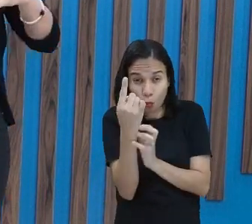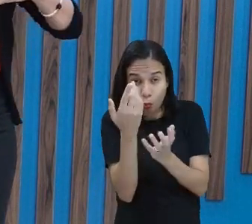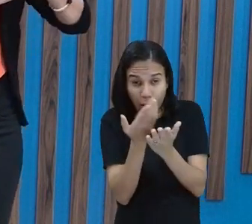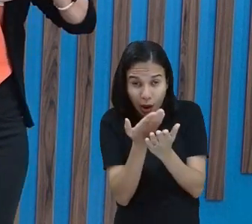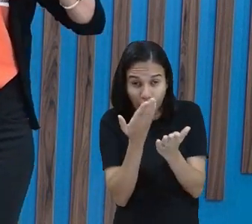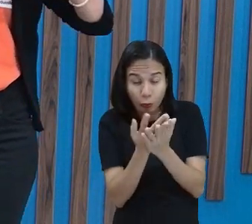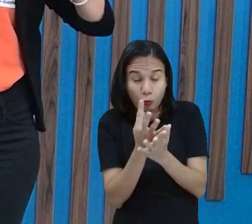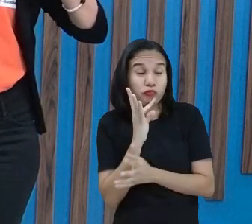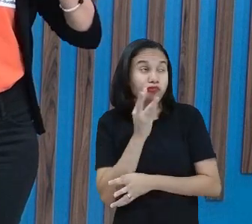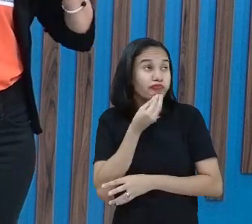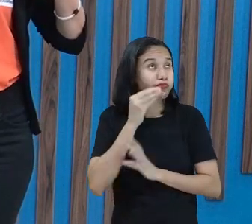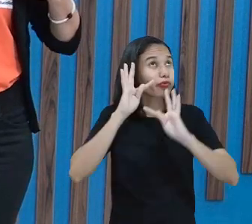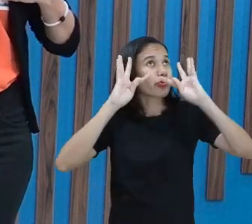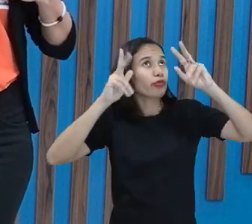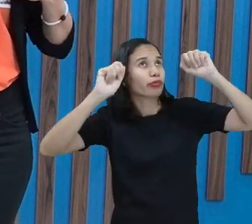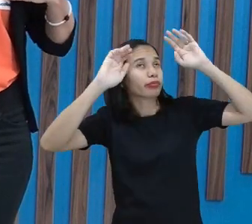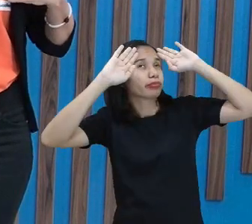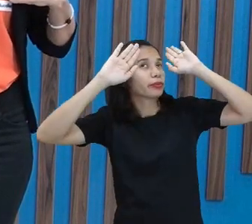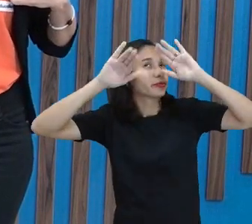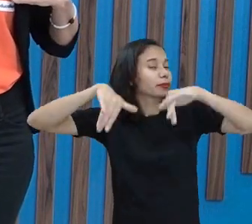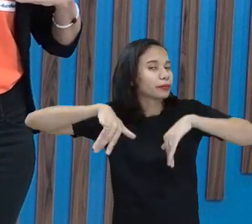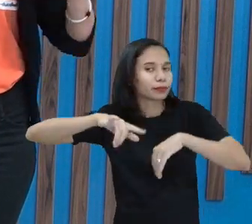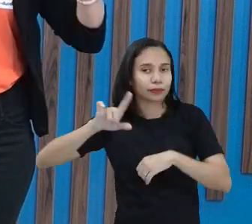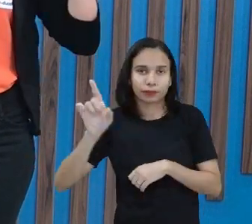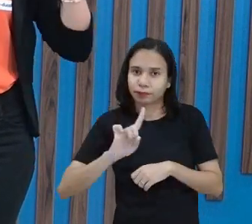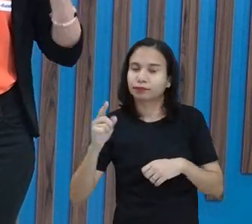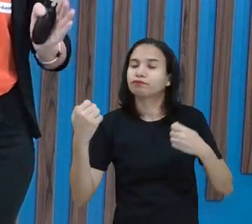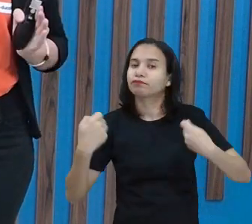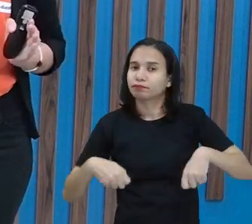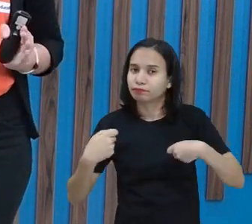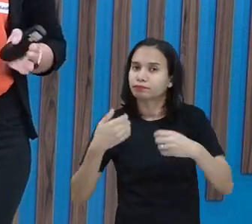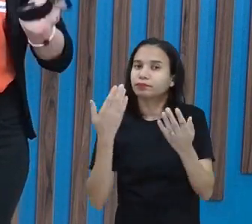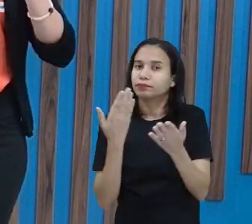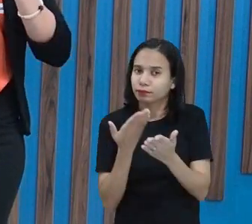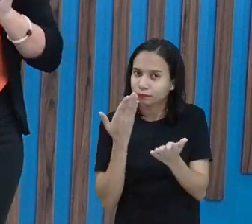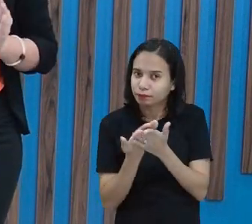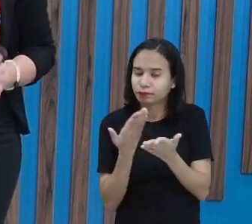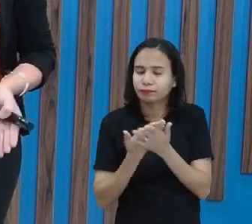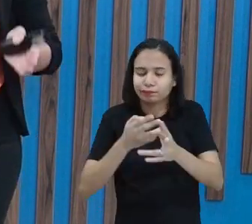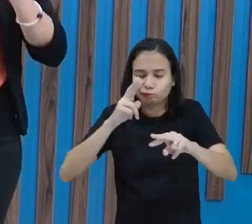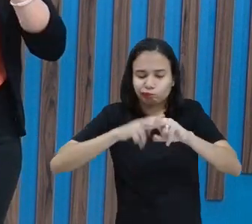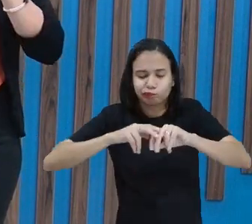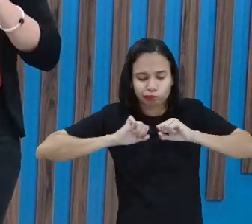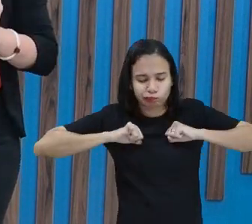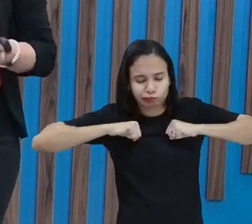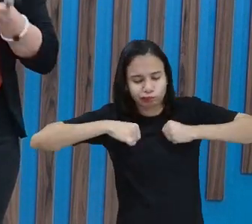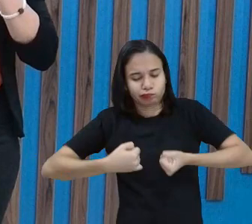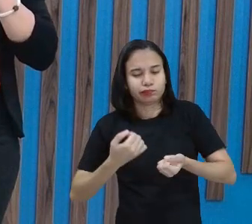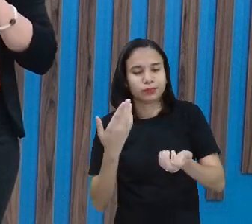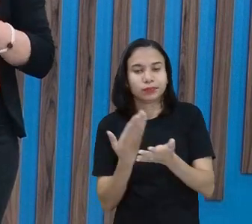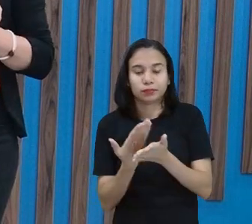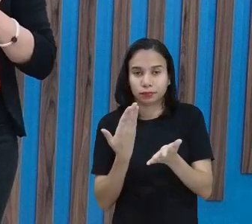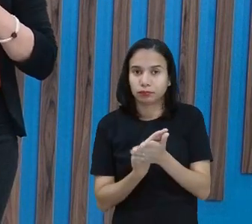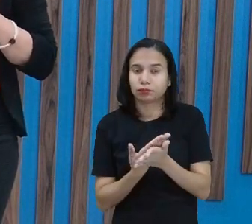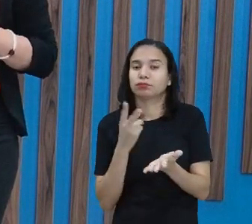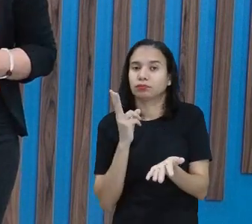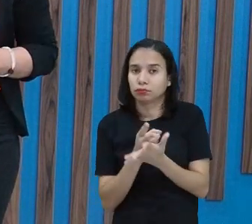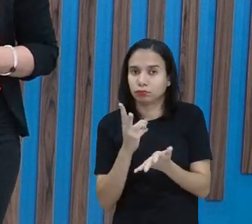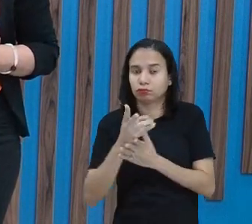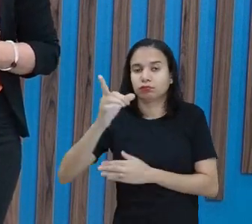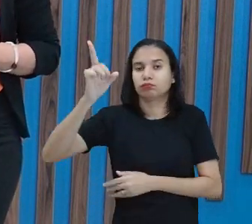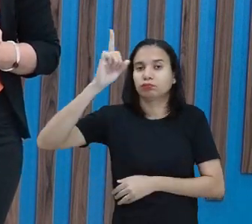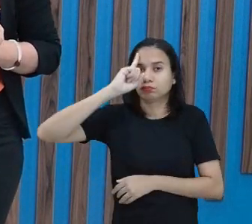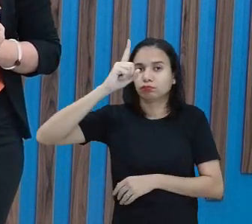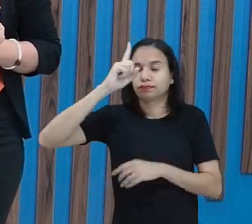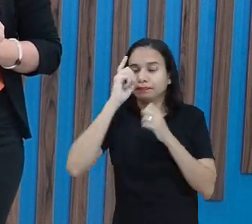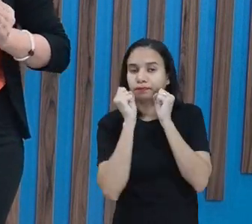aulinha e achar que está de boa na lagoa, não, hein? Tem que estudar, tem que sentar e estudar todo